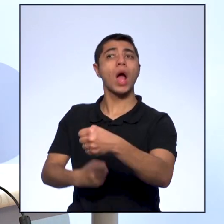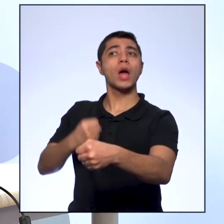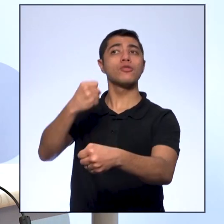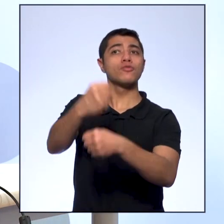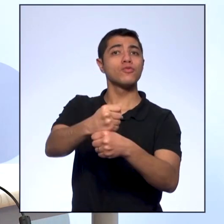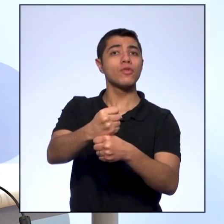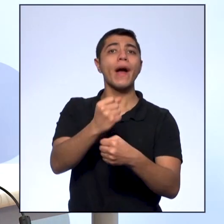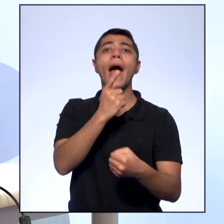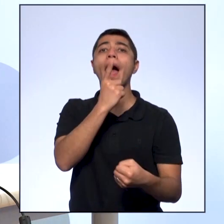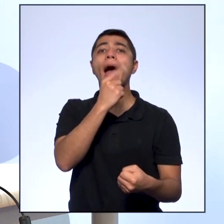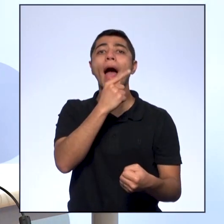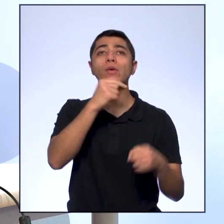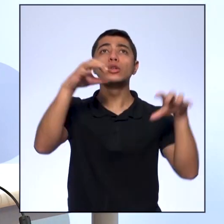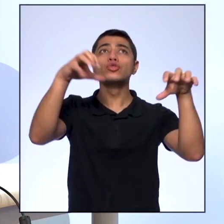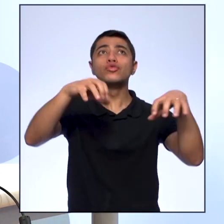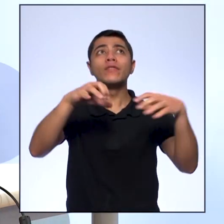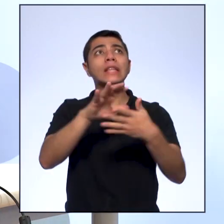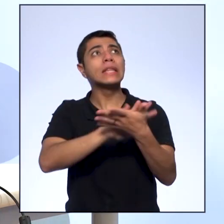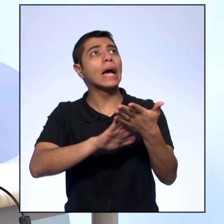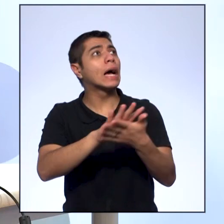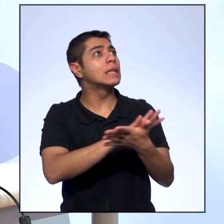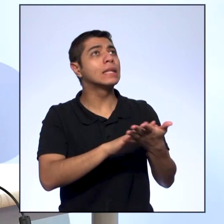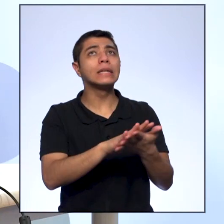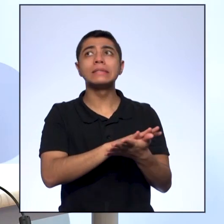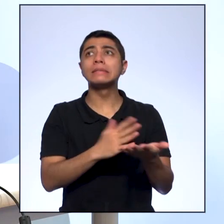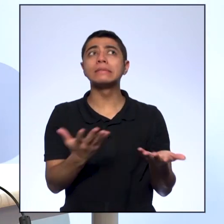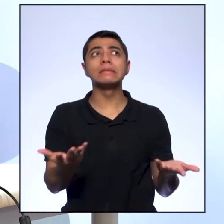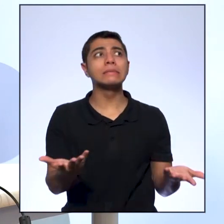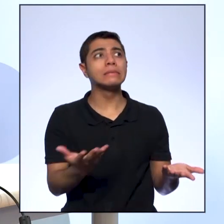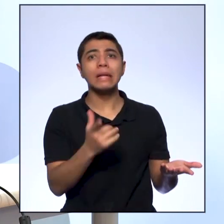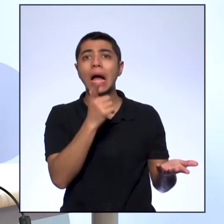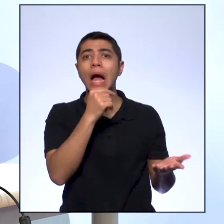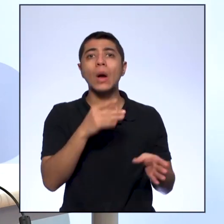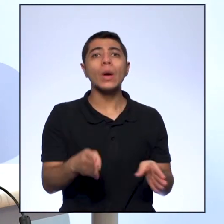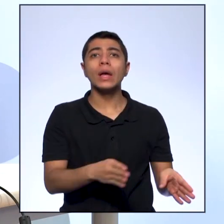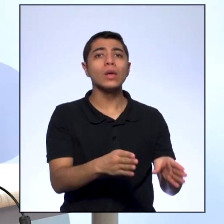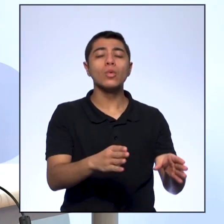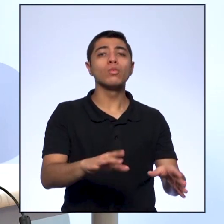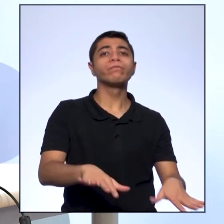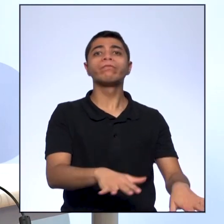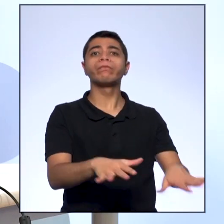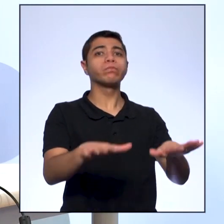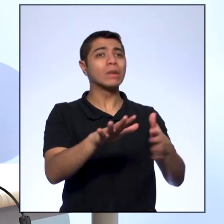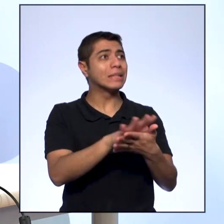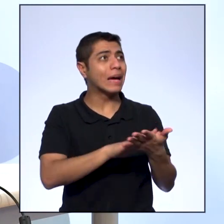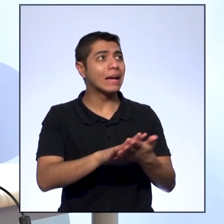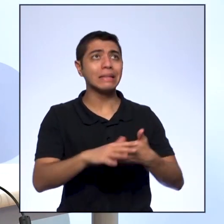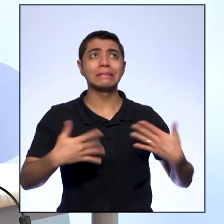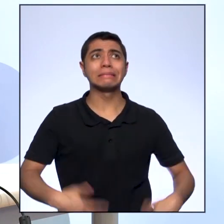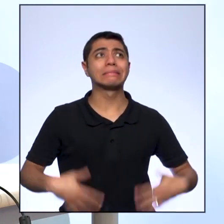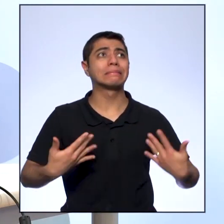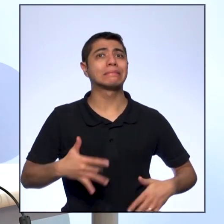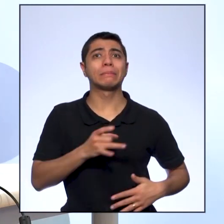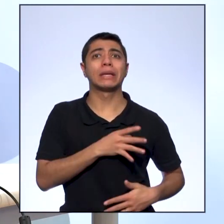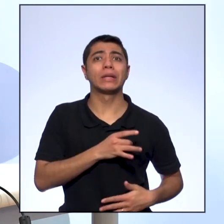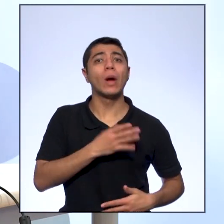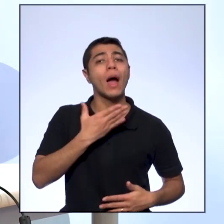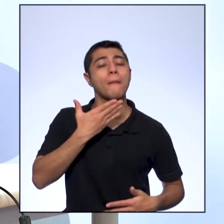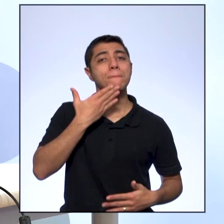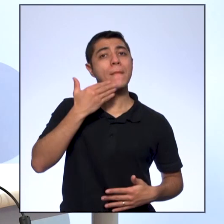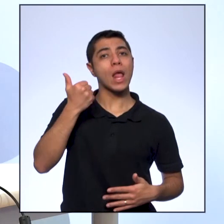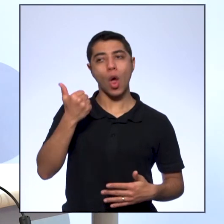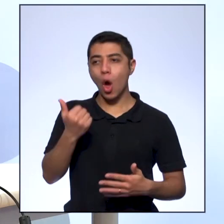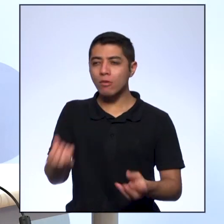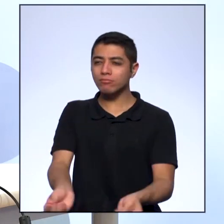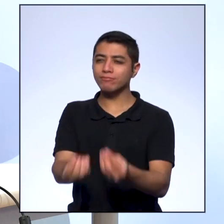Então, vamos lá, bater na porta do templo e oferecer, né, gêneros alimentícios, a produção agrícola em